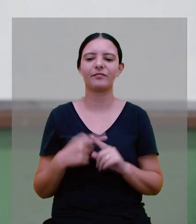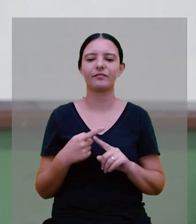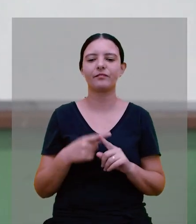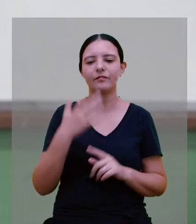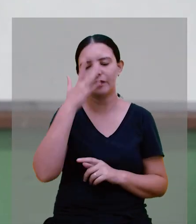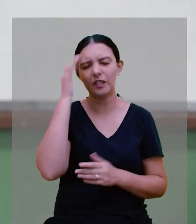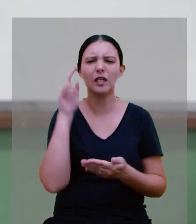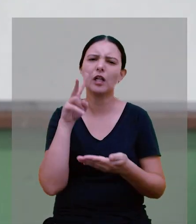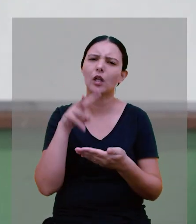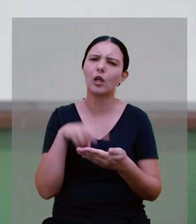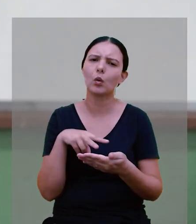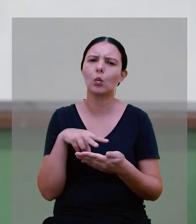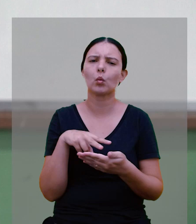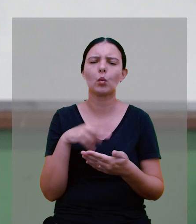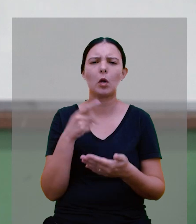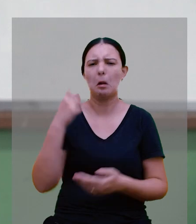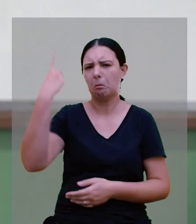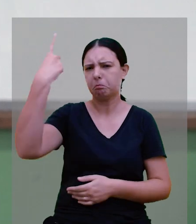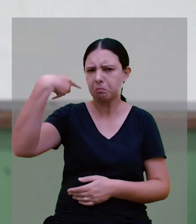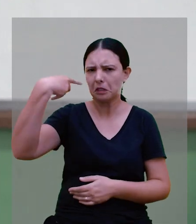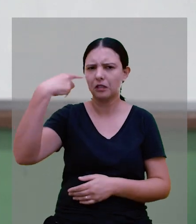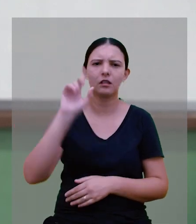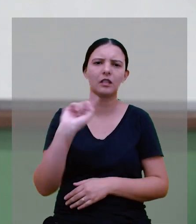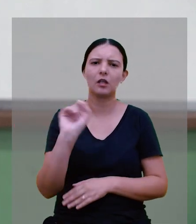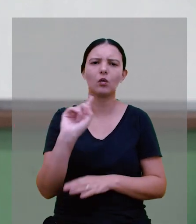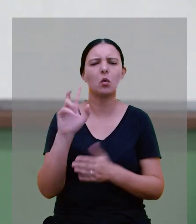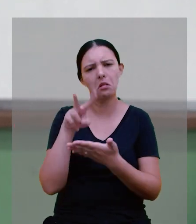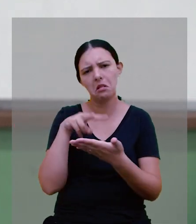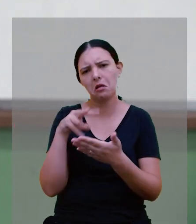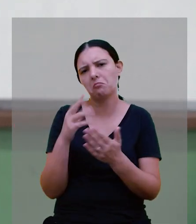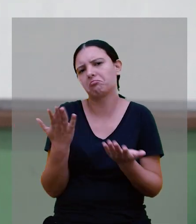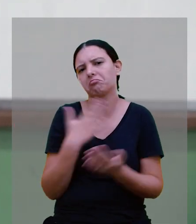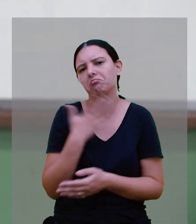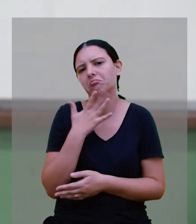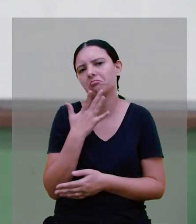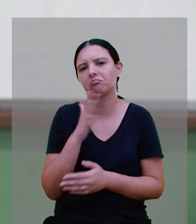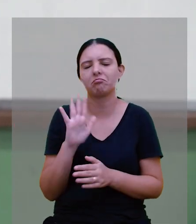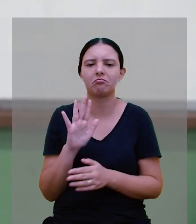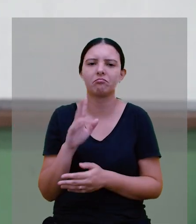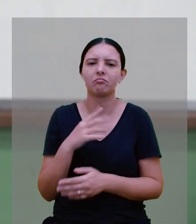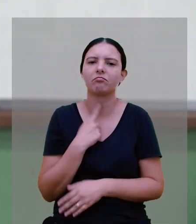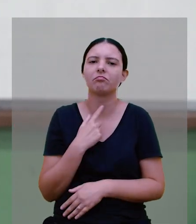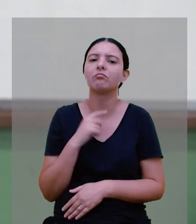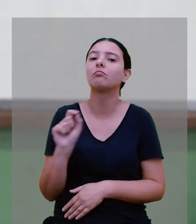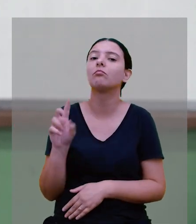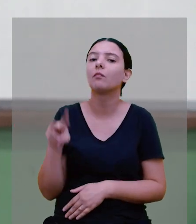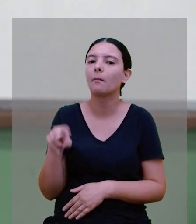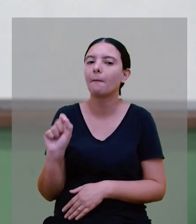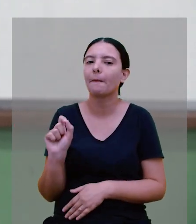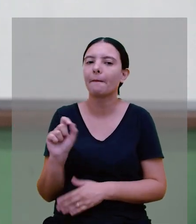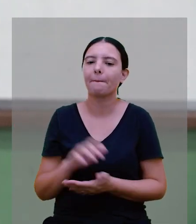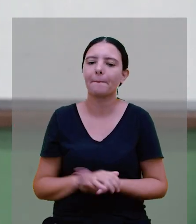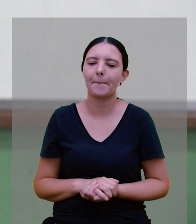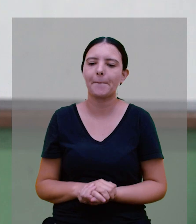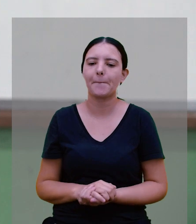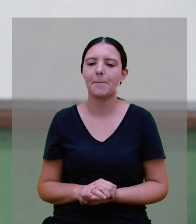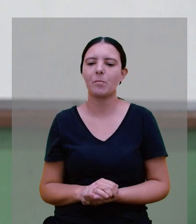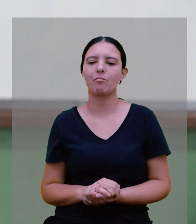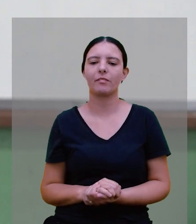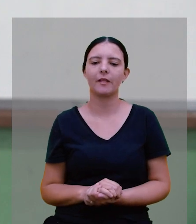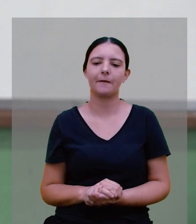leu um livro assim, sem ser mandado, recentemente? Leu? O que você leu?